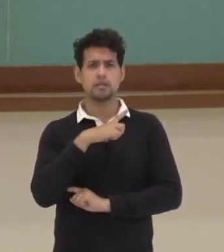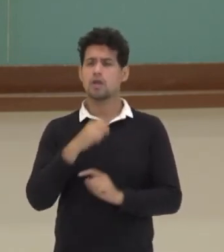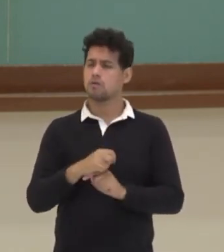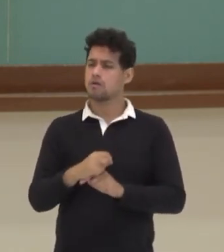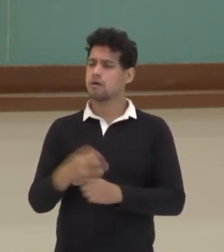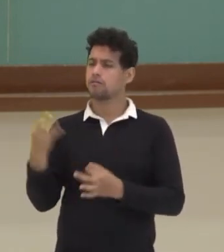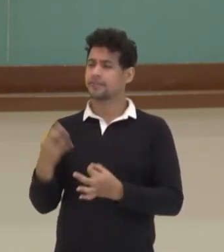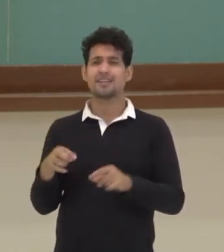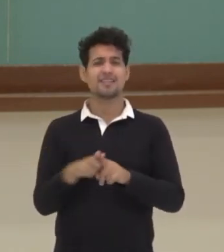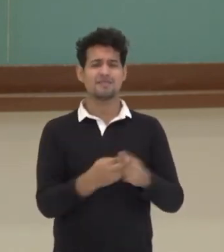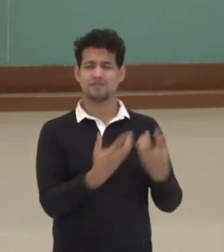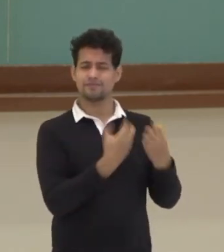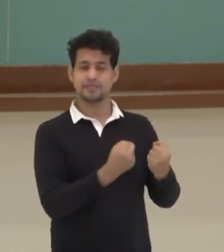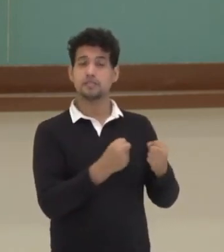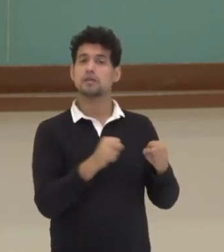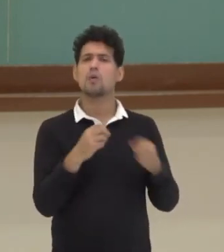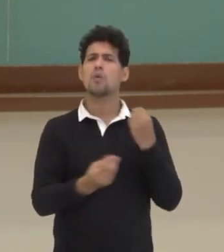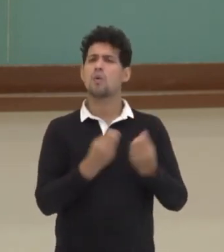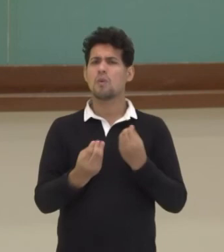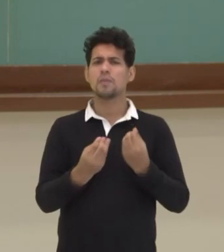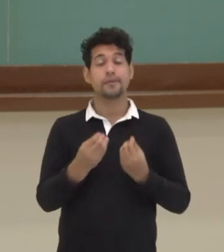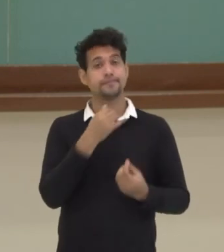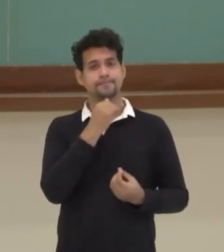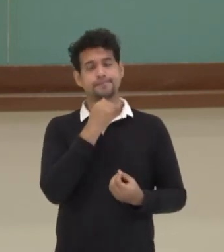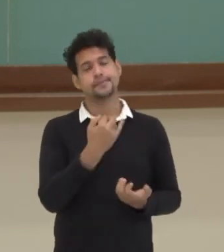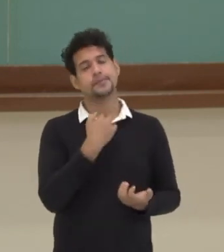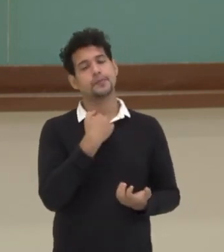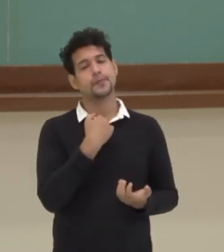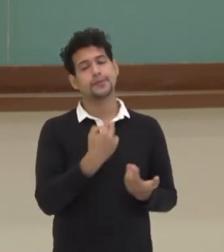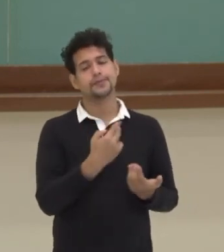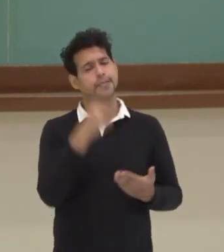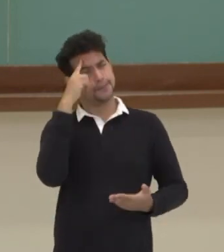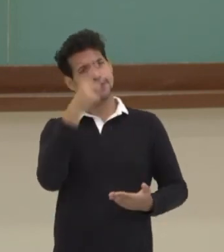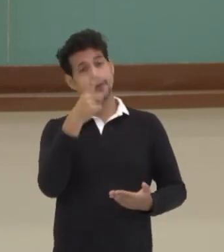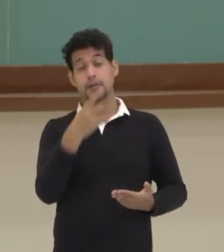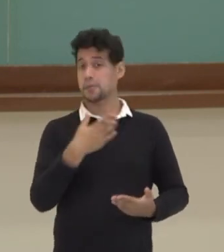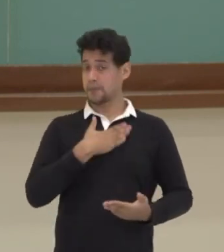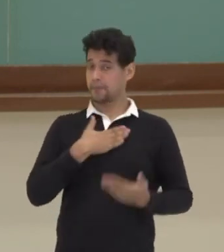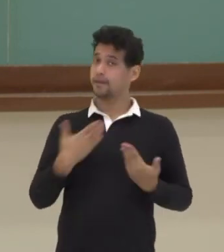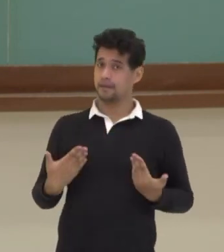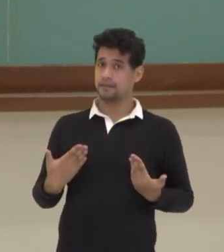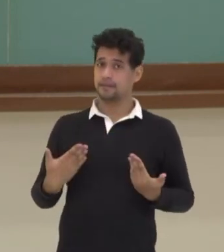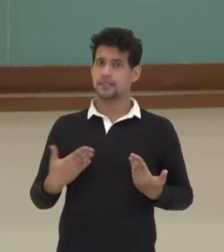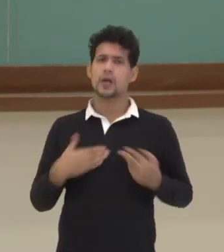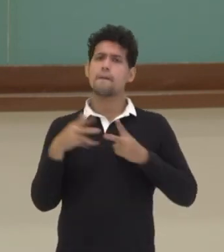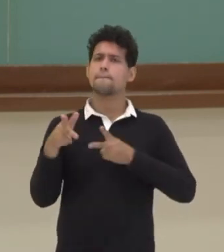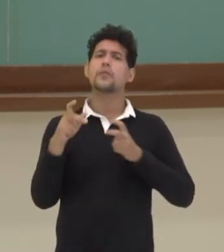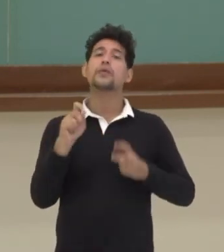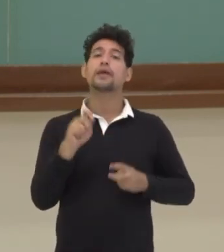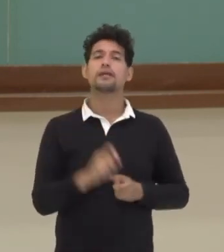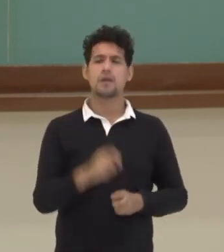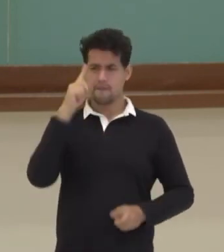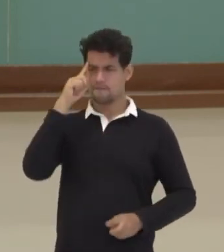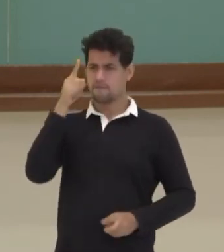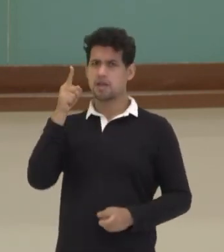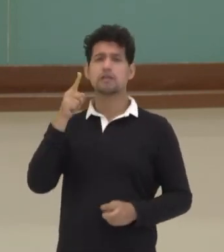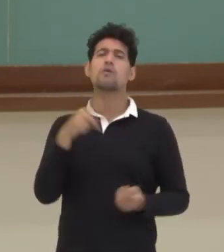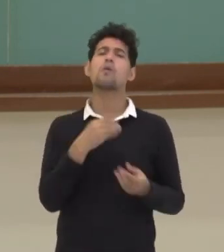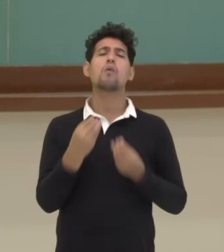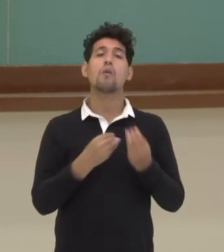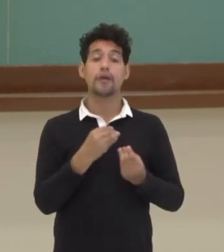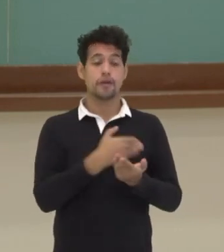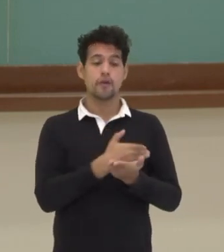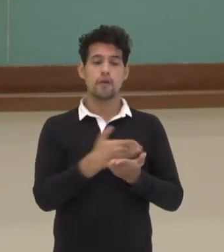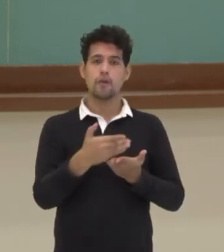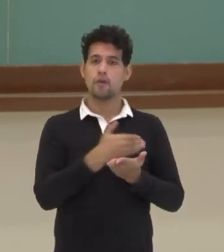imperativo negativo. Como eu não posso dar ordem para mim mesmo, Perceba que o imperativo ele começa,